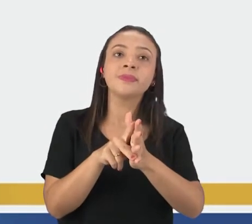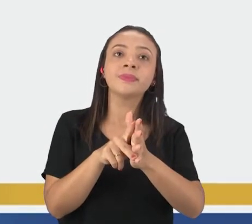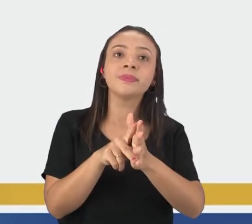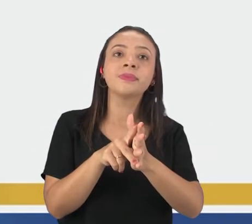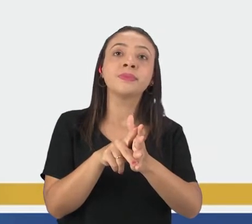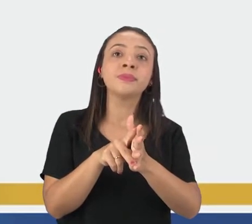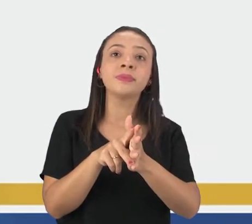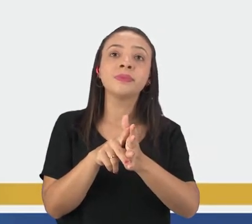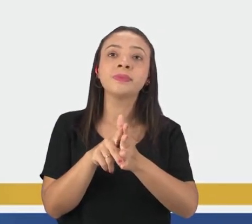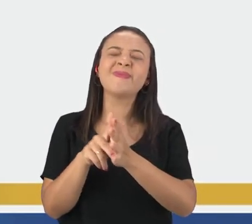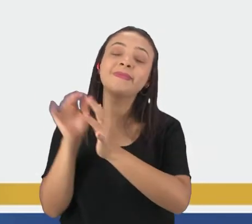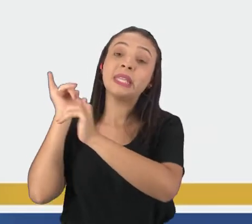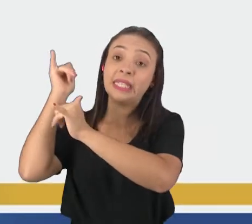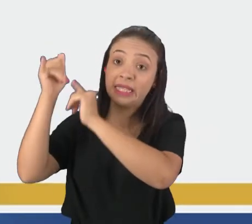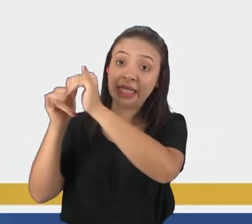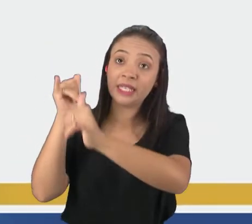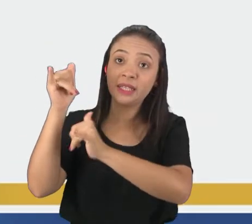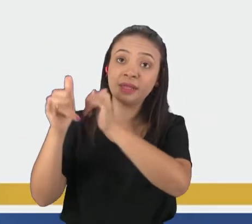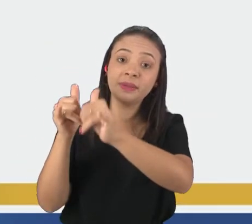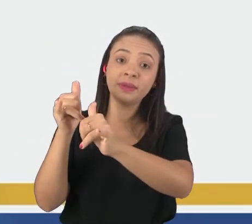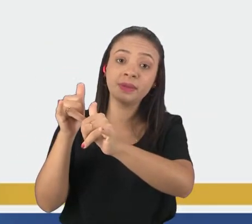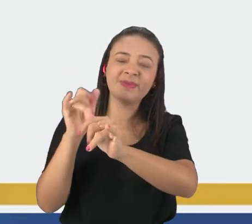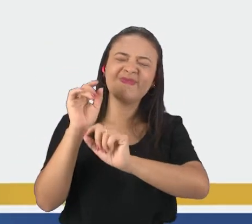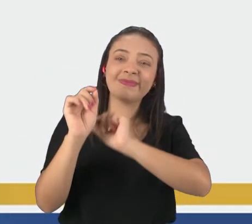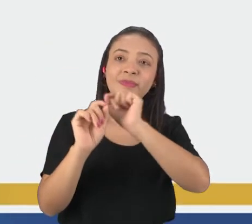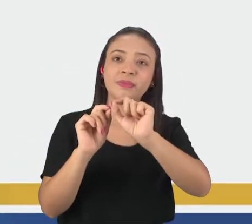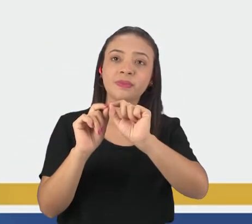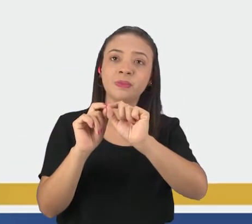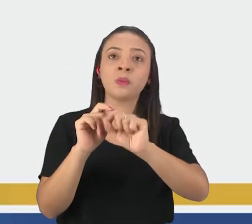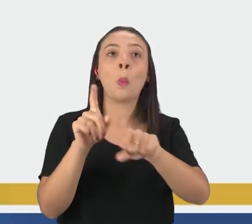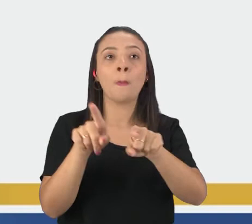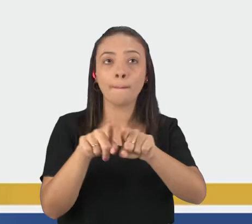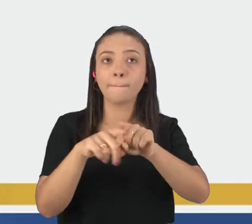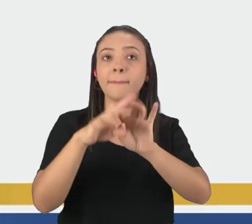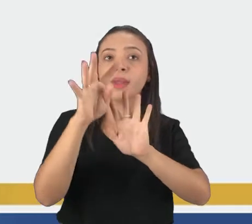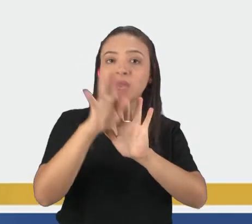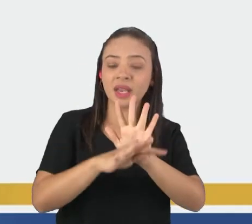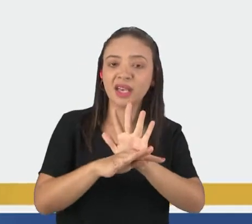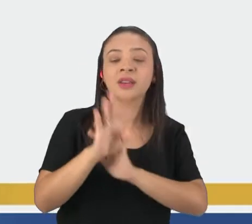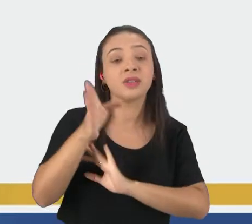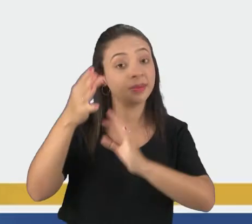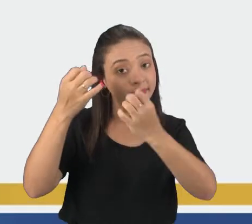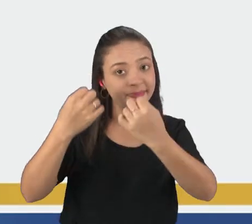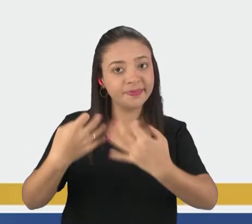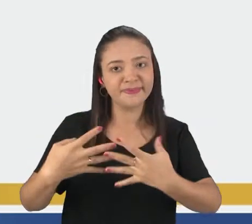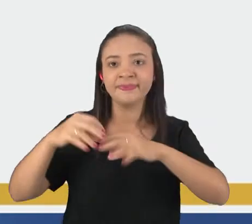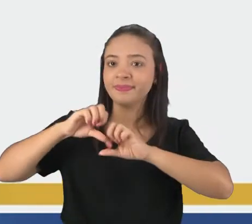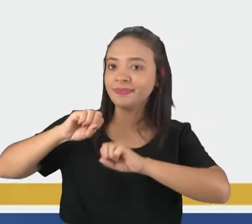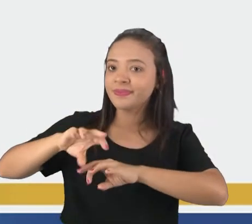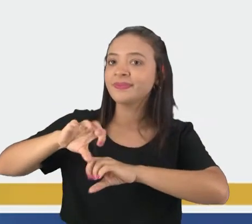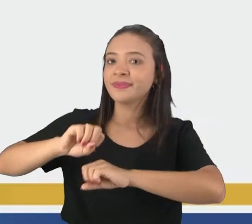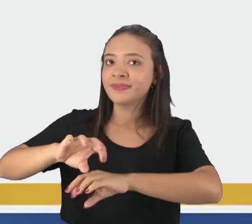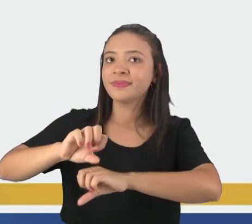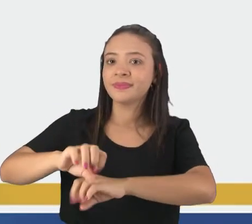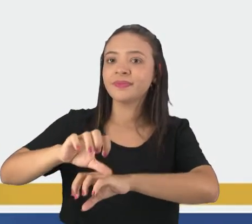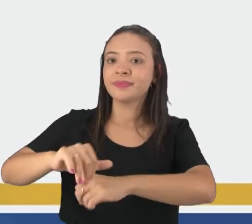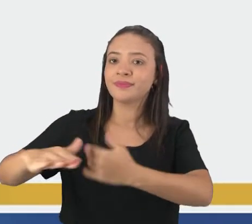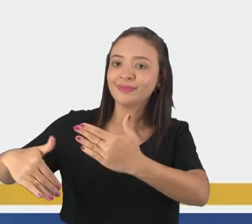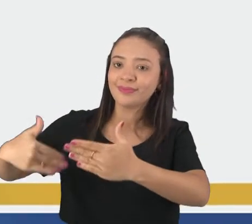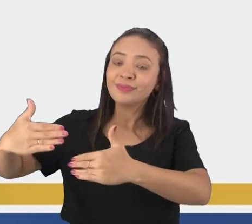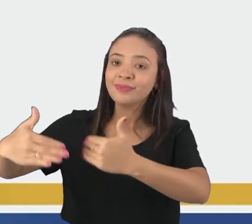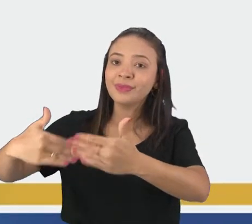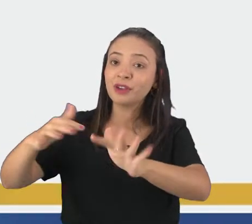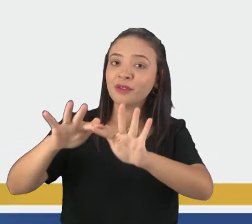As características da lenda, elas são textos transmitidos, como eu falei para vocês, oralmente, de geração